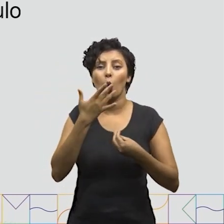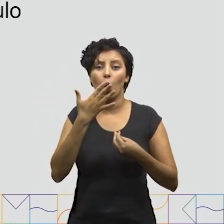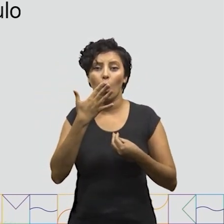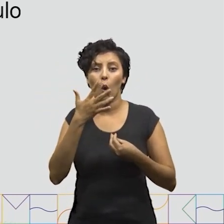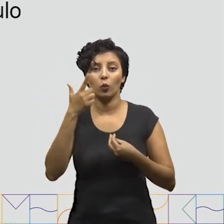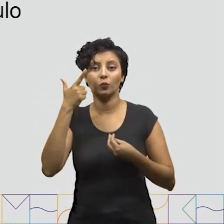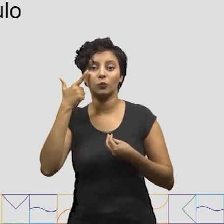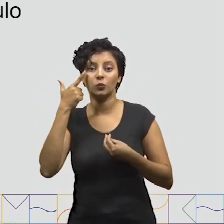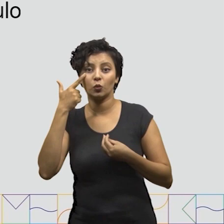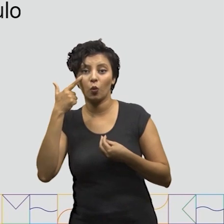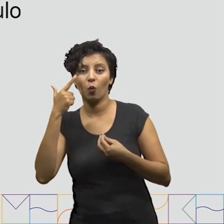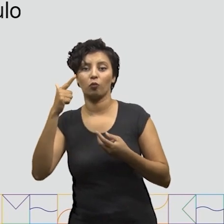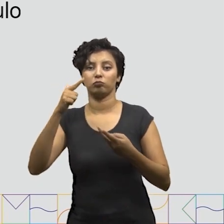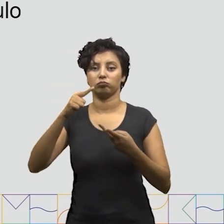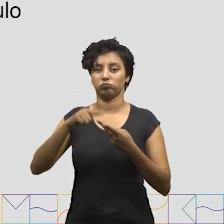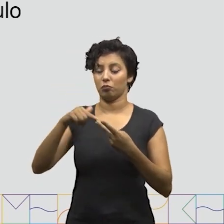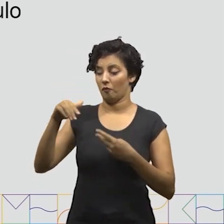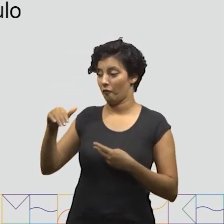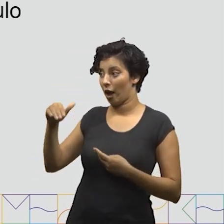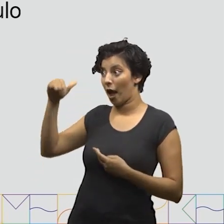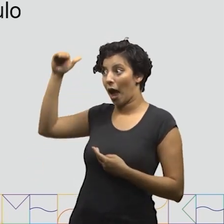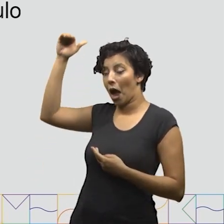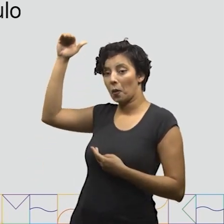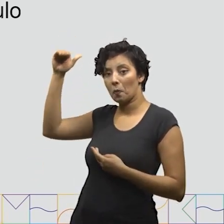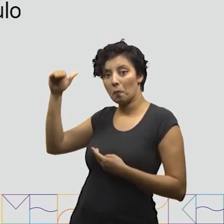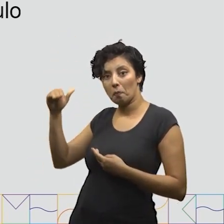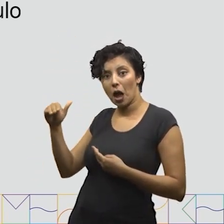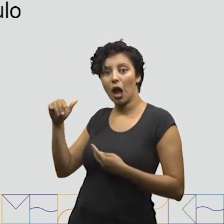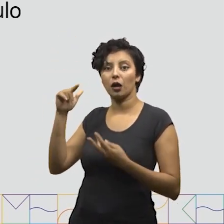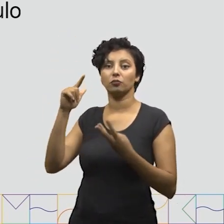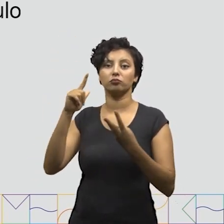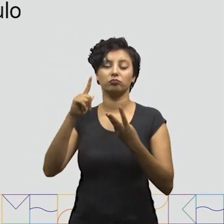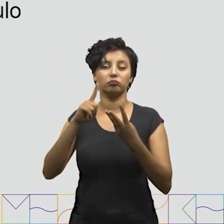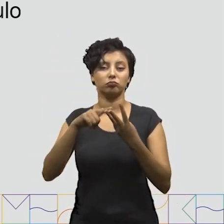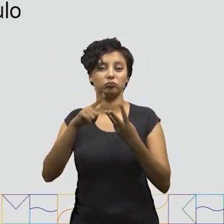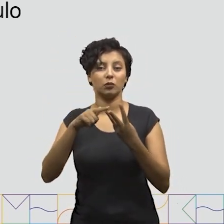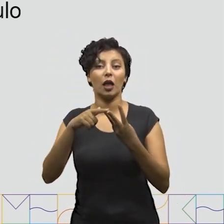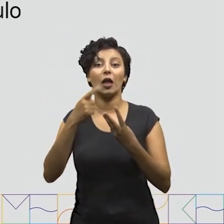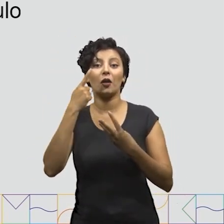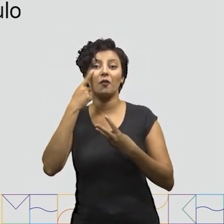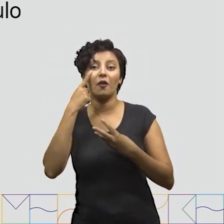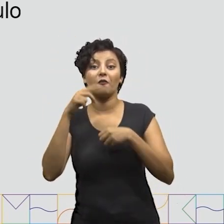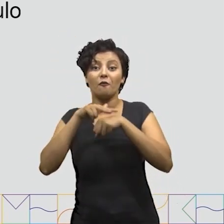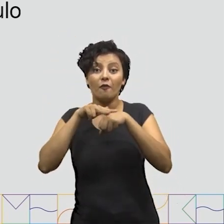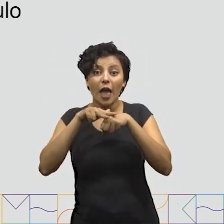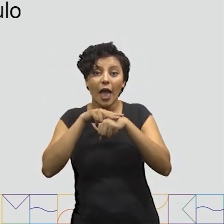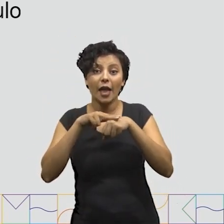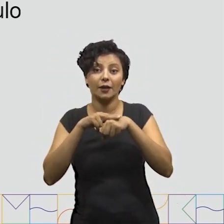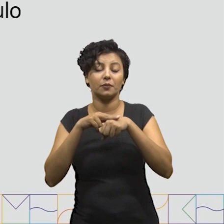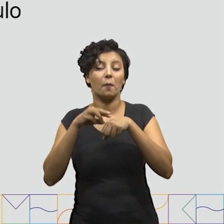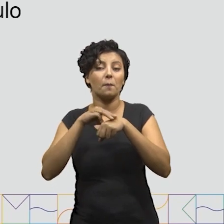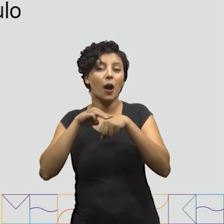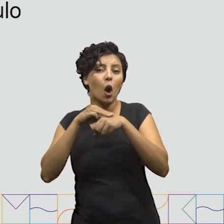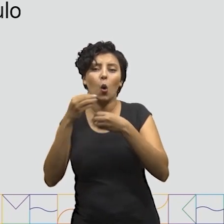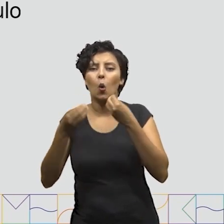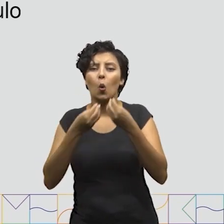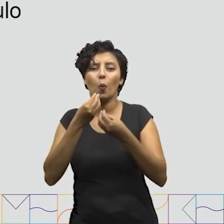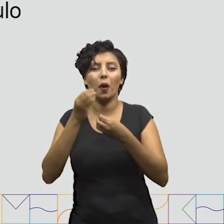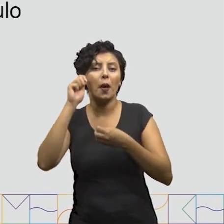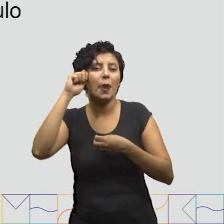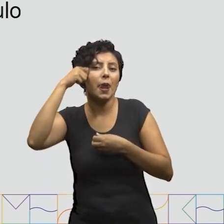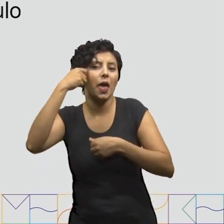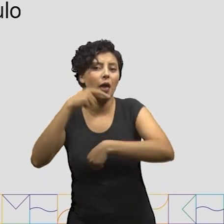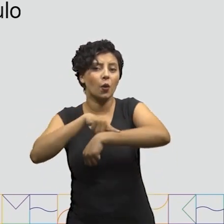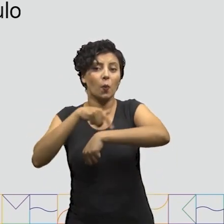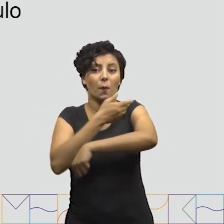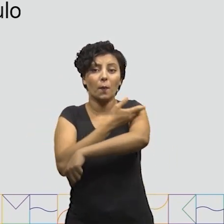corpo. Se você será alto ou baixo, com olho verde ou castanho, pardo ou